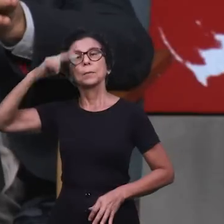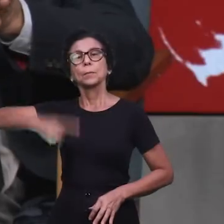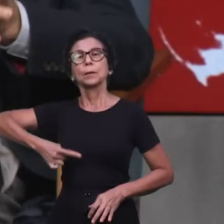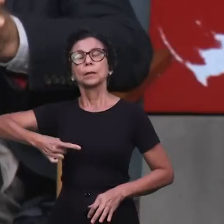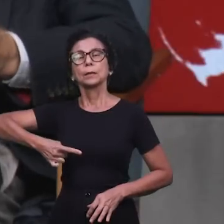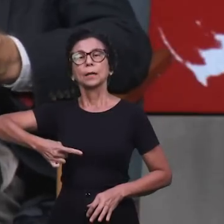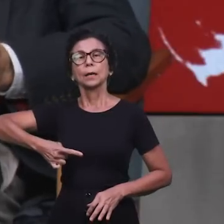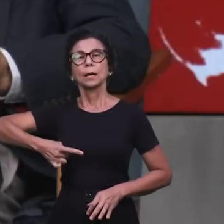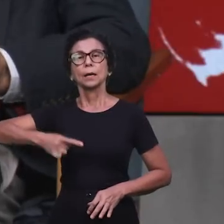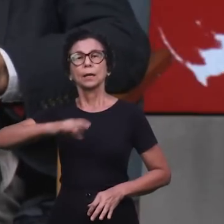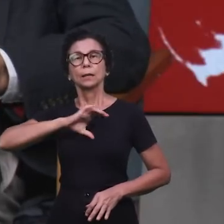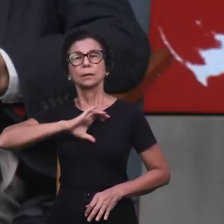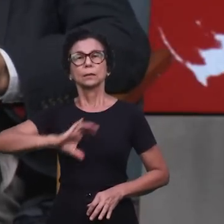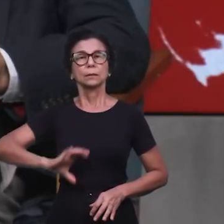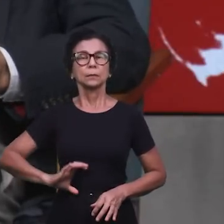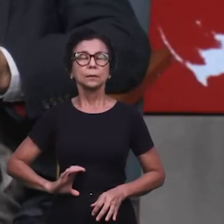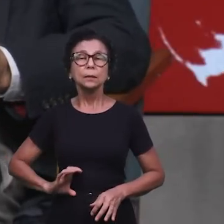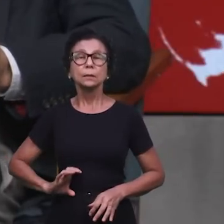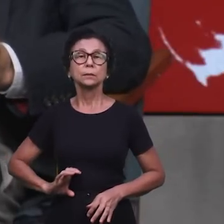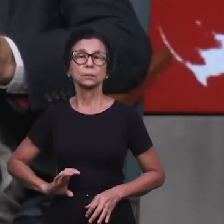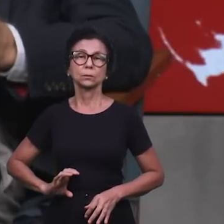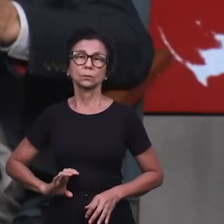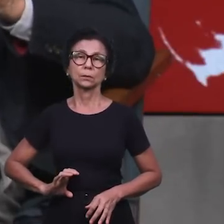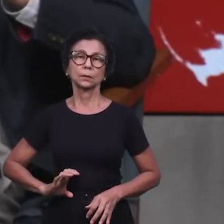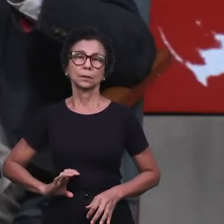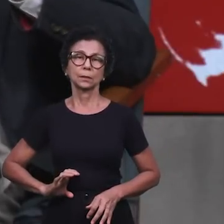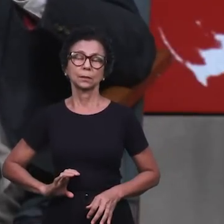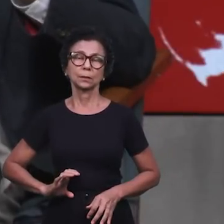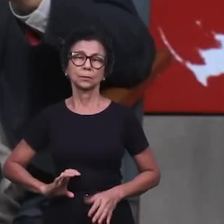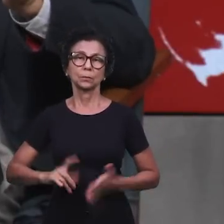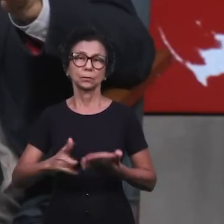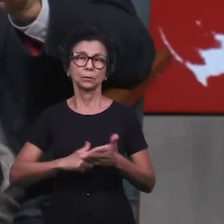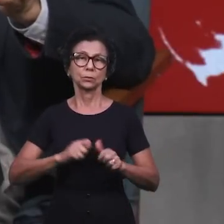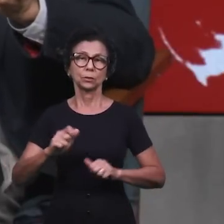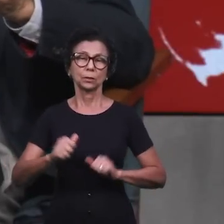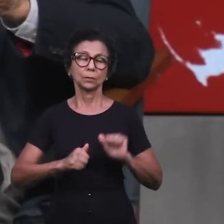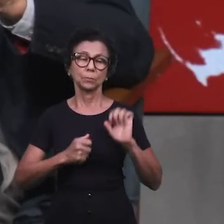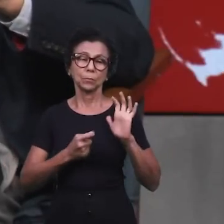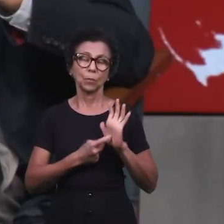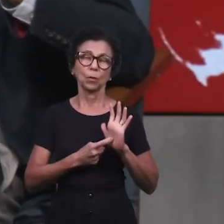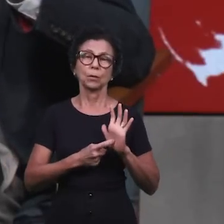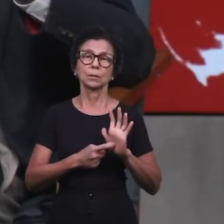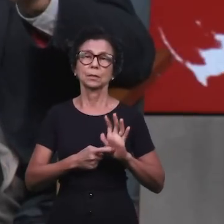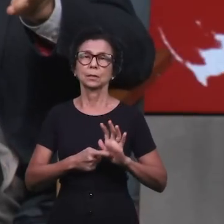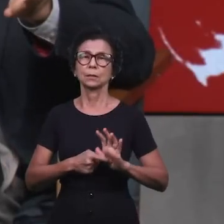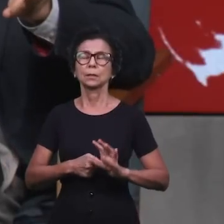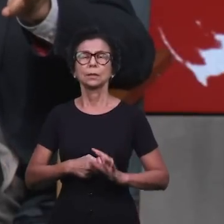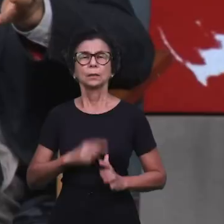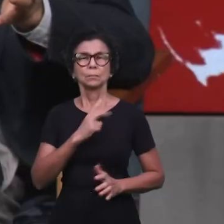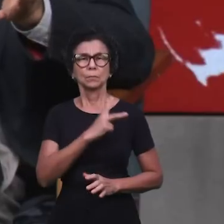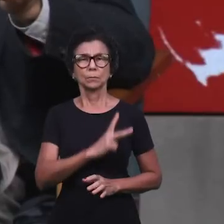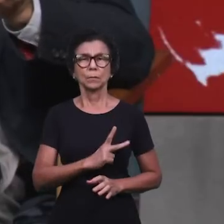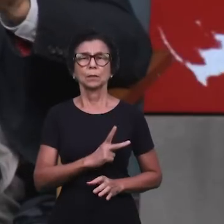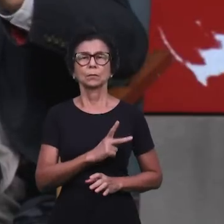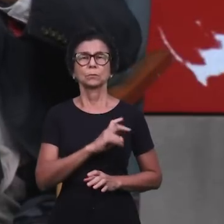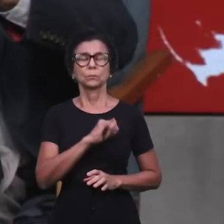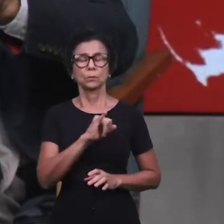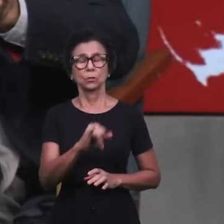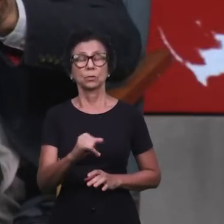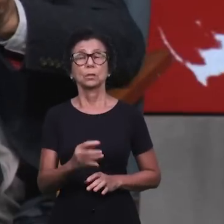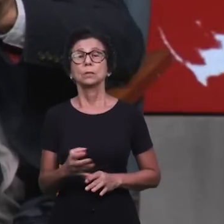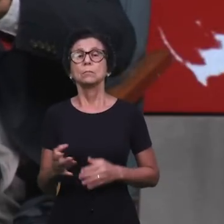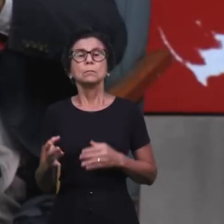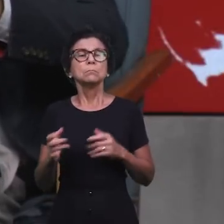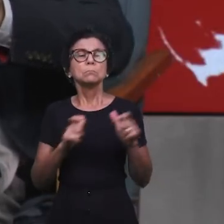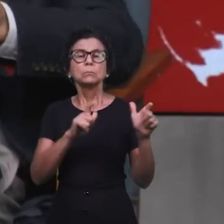que Paulo diz nas suas cartas. Então, aonde você esteja, em país você estiver, né, dentro